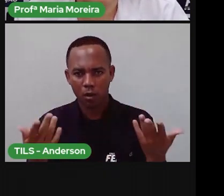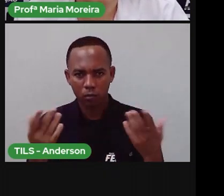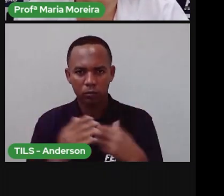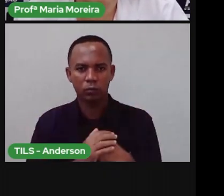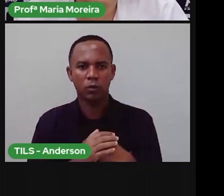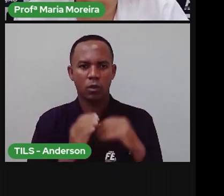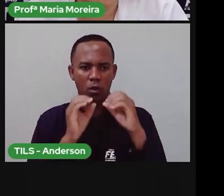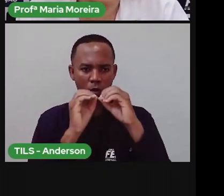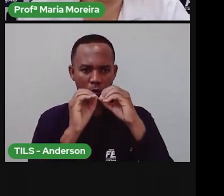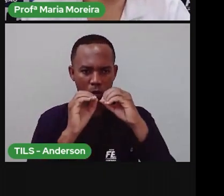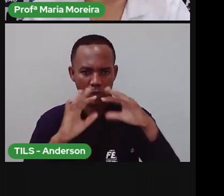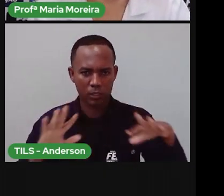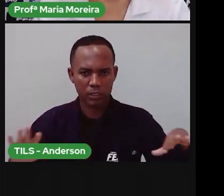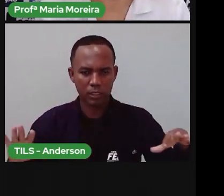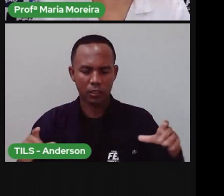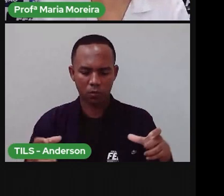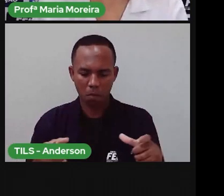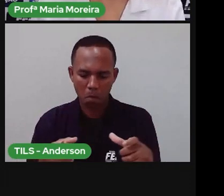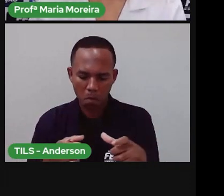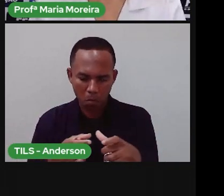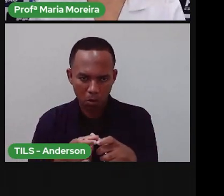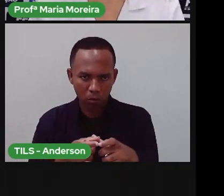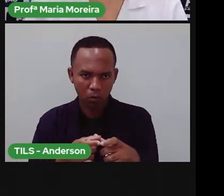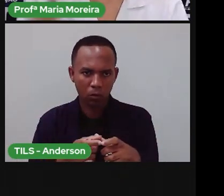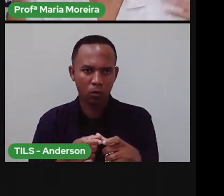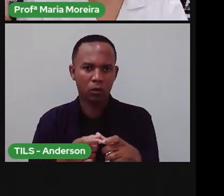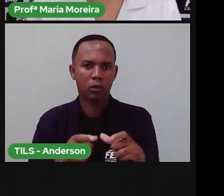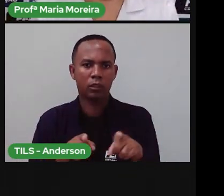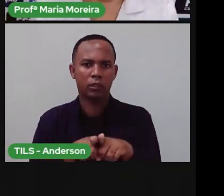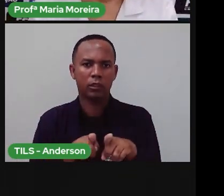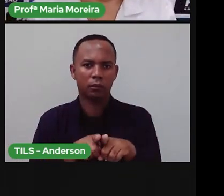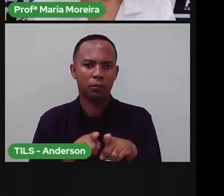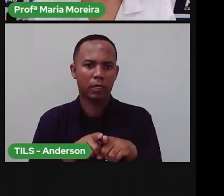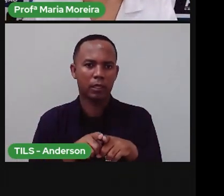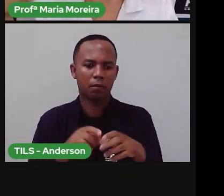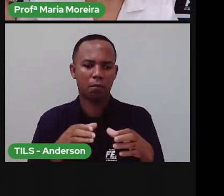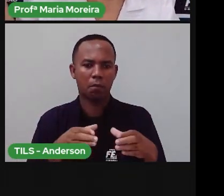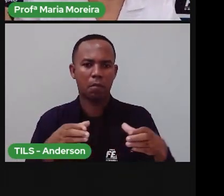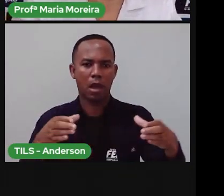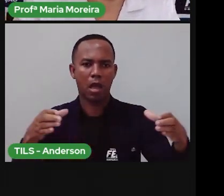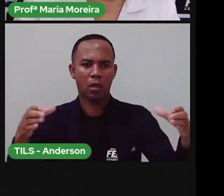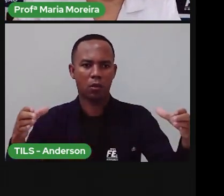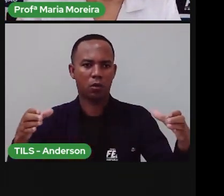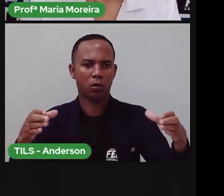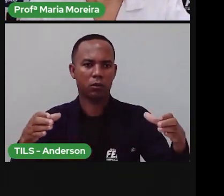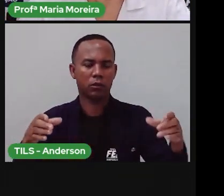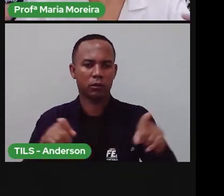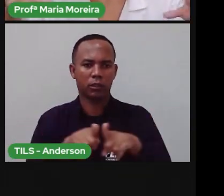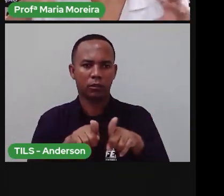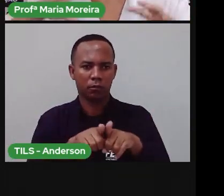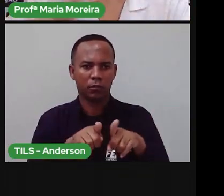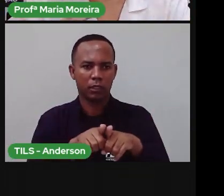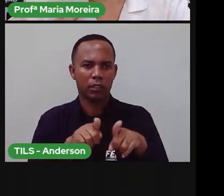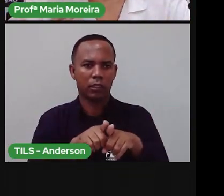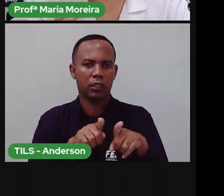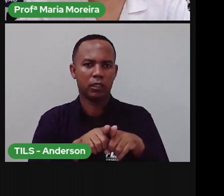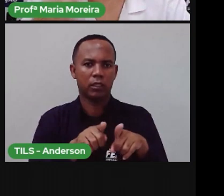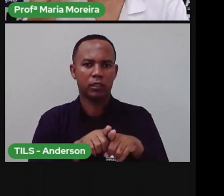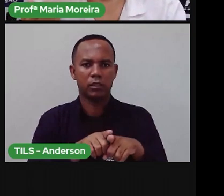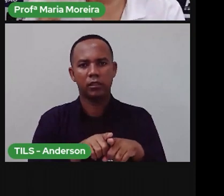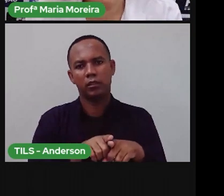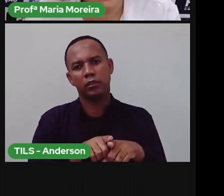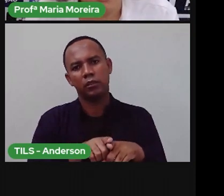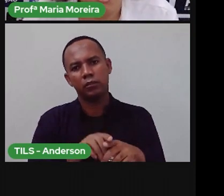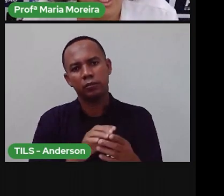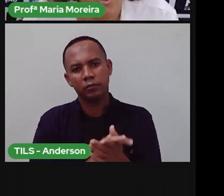oceano é menor que os demais, então ele é o menorzinho. O Pacífico é o maior, é como se fosse o irmão mais velho. O Atlântico é o irmão do meio